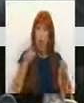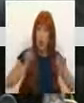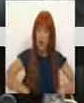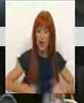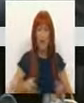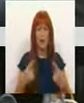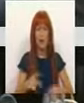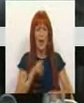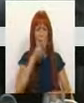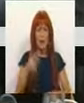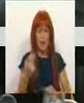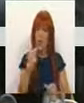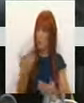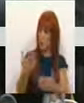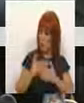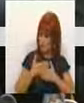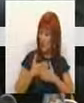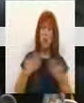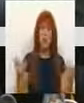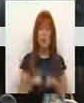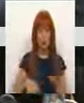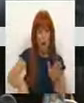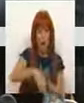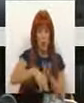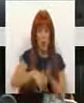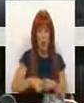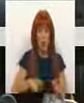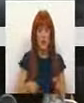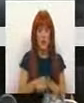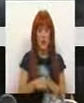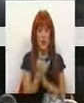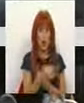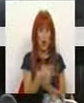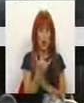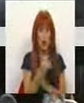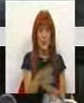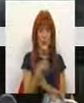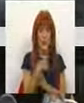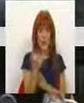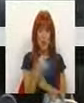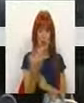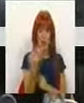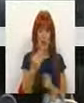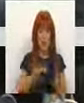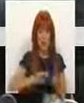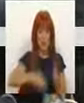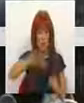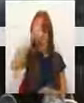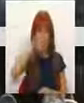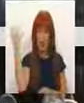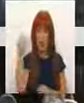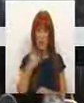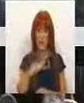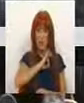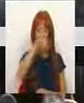vez, a resposta que tivemos, é que as portarias sobre as votações para 2016 e 2017, que já estão assinadas pelo Ministério da Cultura, segundo nos disse